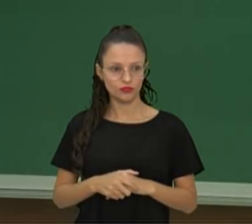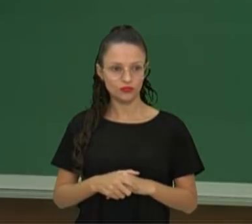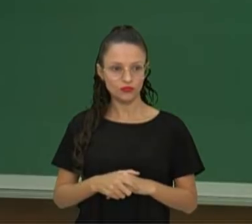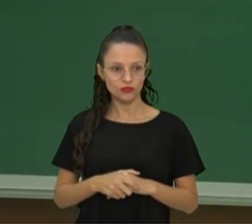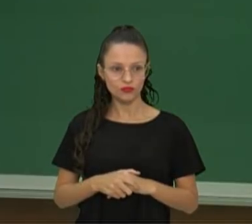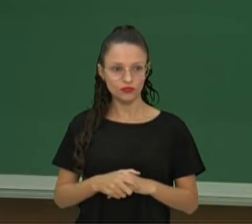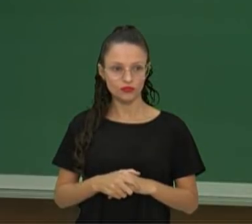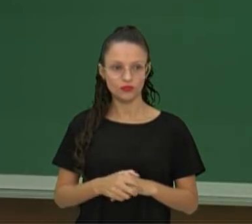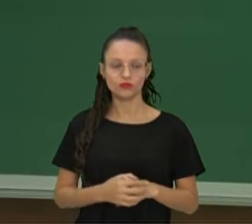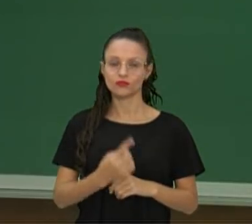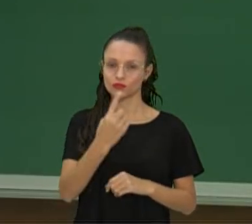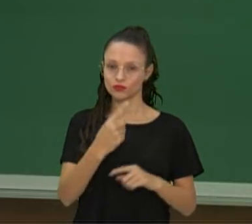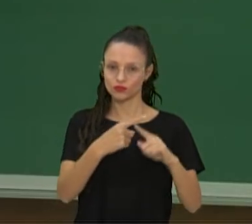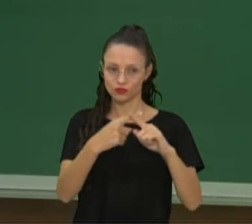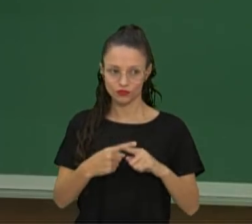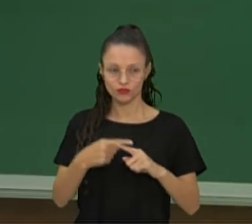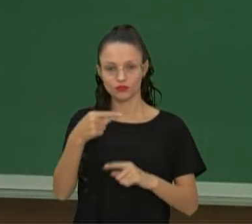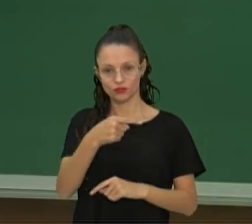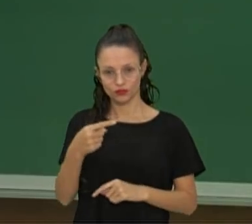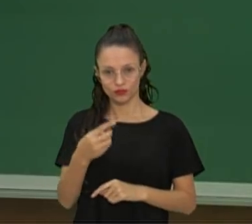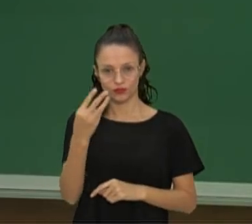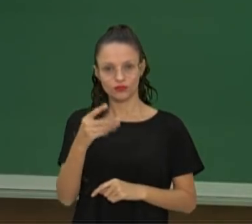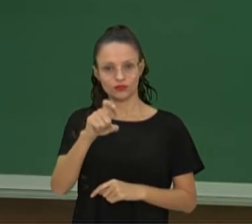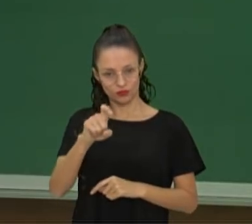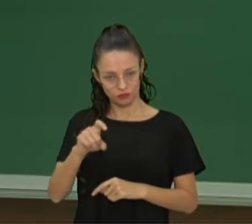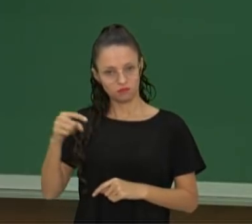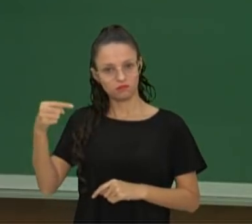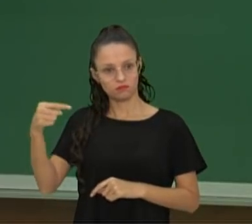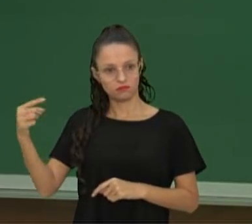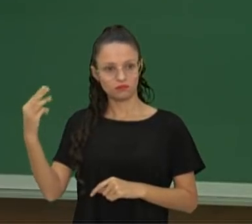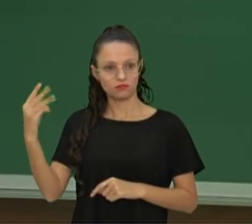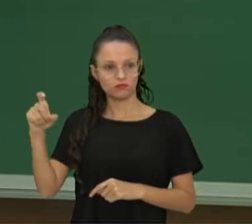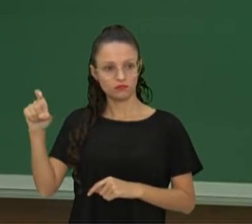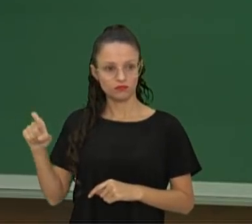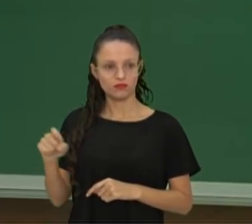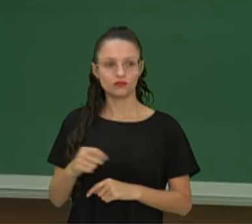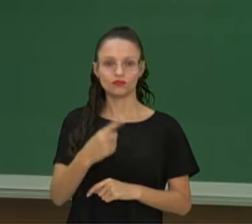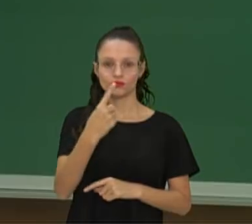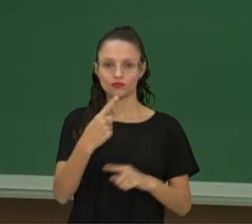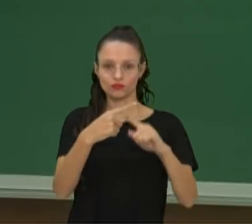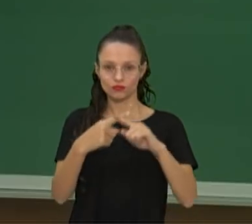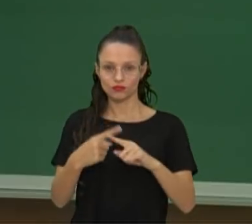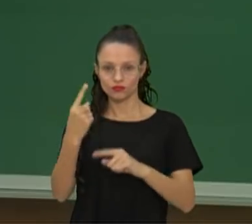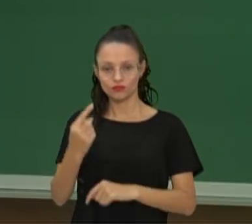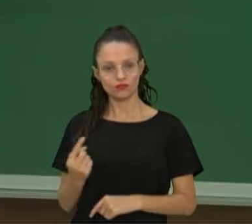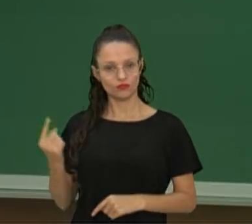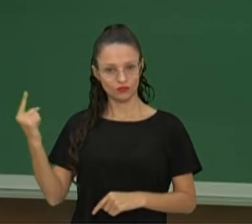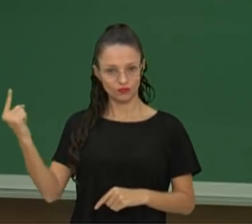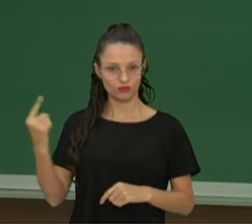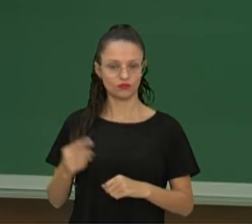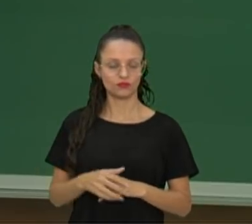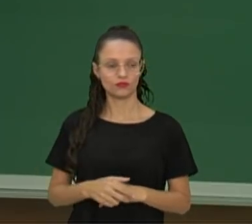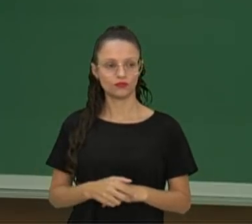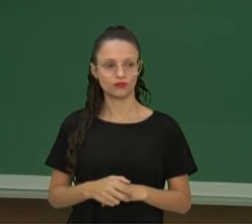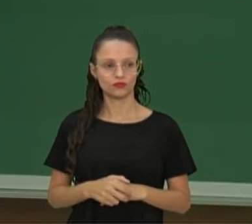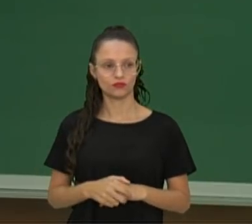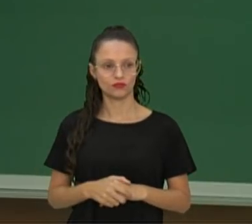1 vezes menos 3x, menos 3x. E 1 vezes 1, 1.